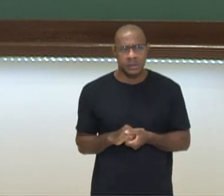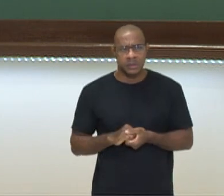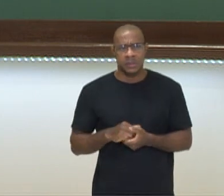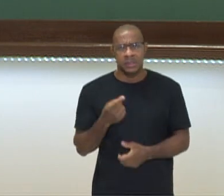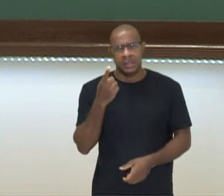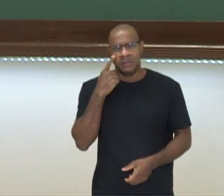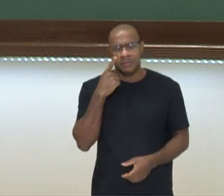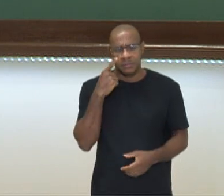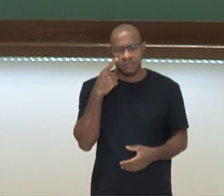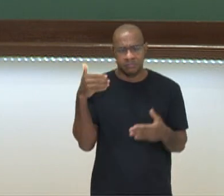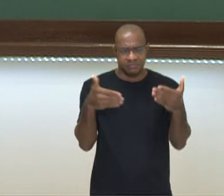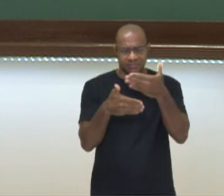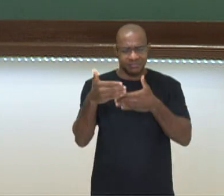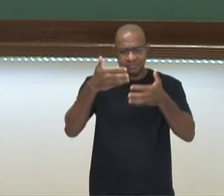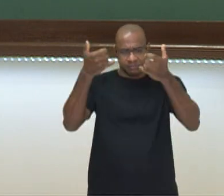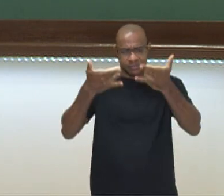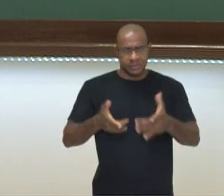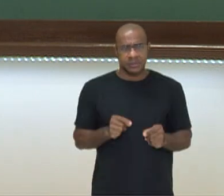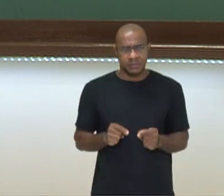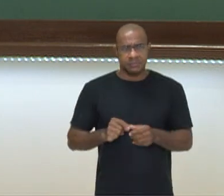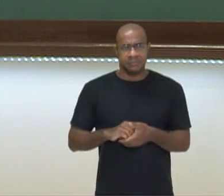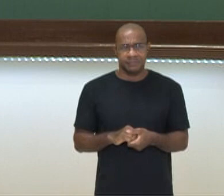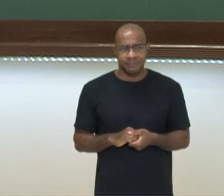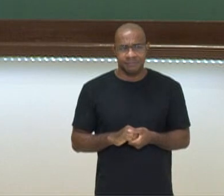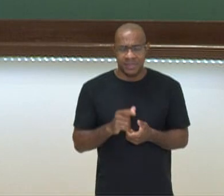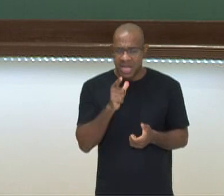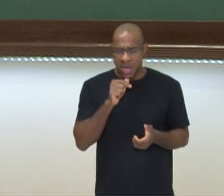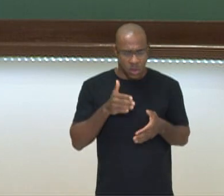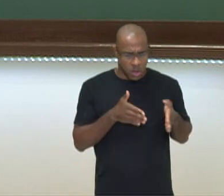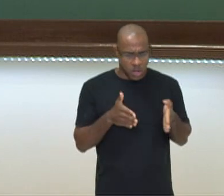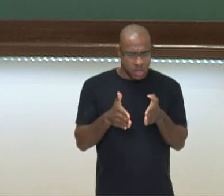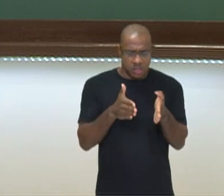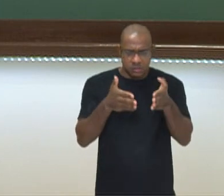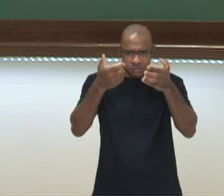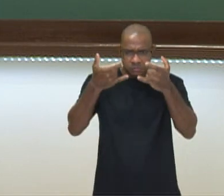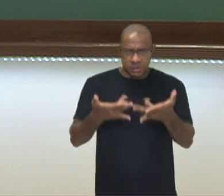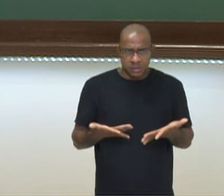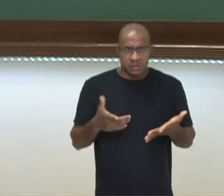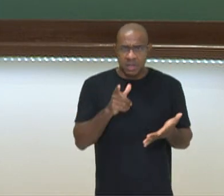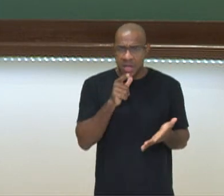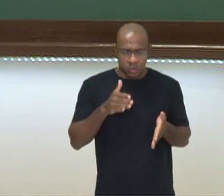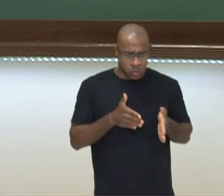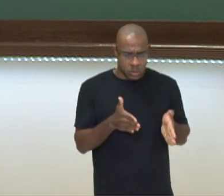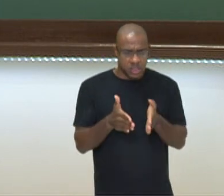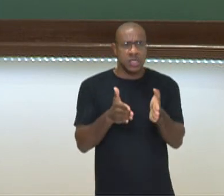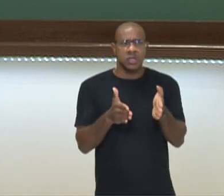telas anteriores que nós estamos falando em bacia do Rio Amazonas? Bacia do Rio